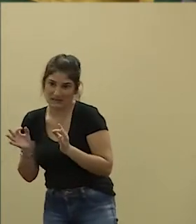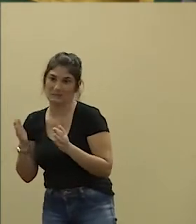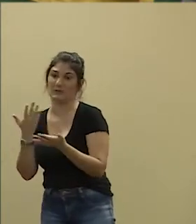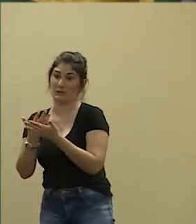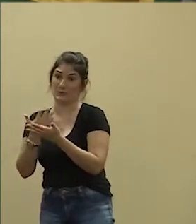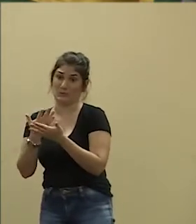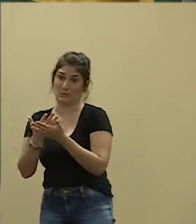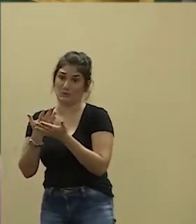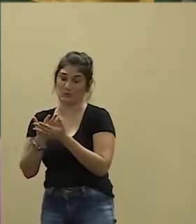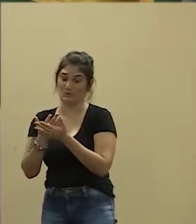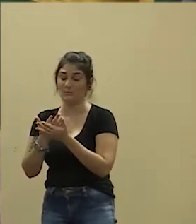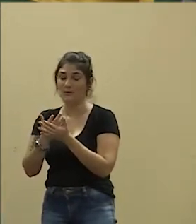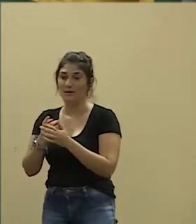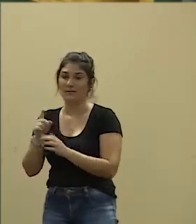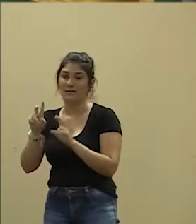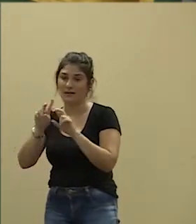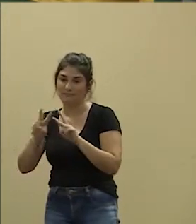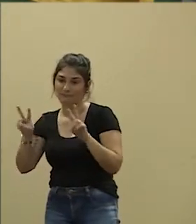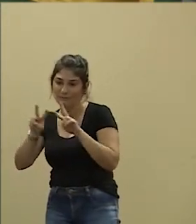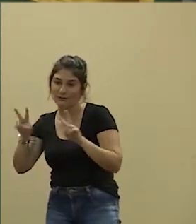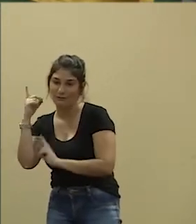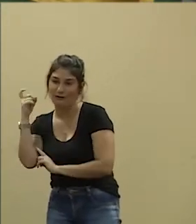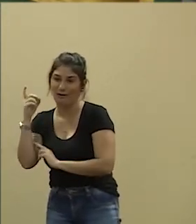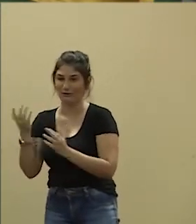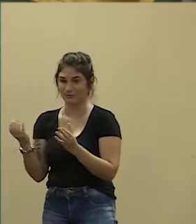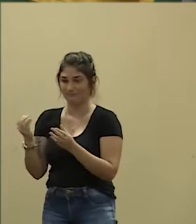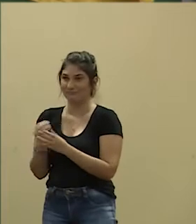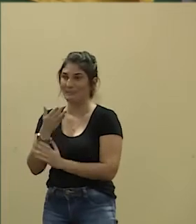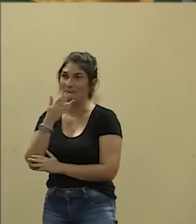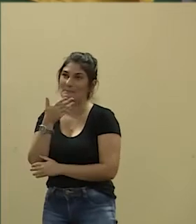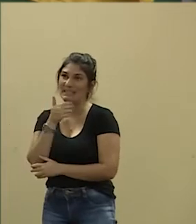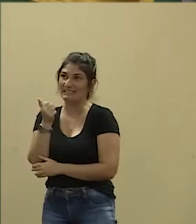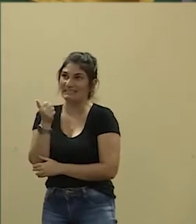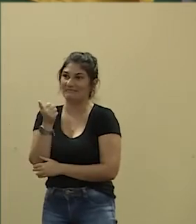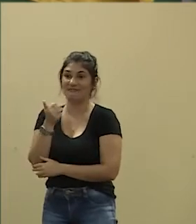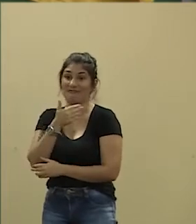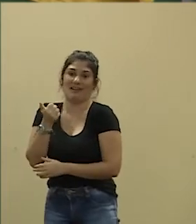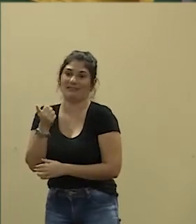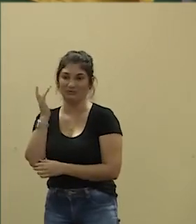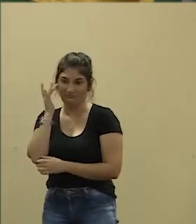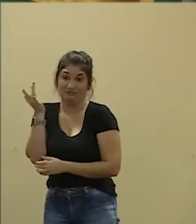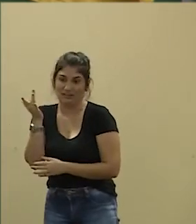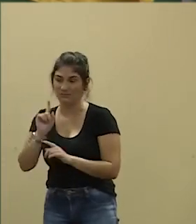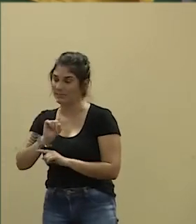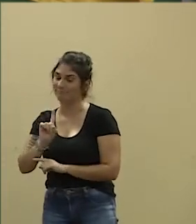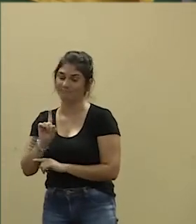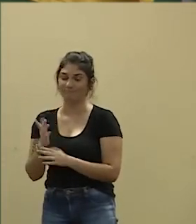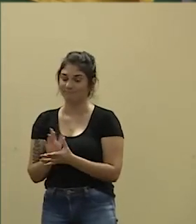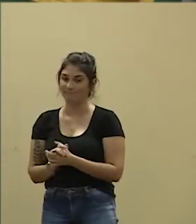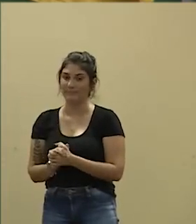há muito simples essas coisas são óbvias ele fala assim né e mas para quem não é da nossa área não são tão óbvias assim